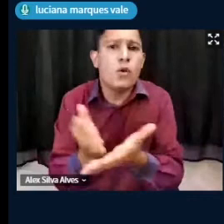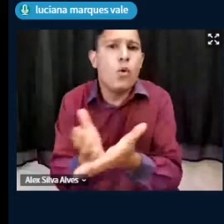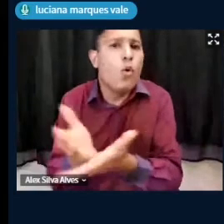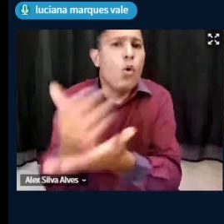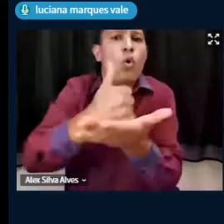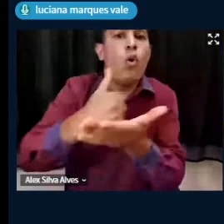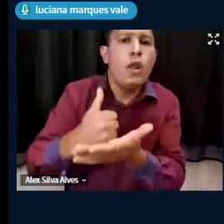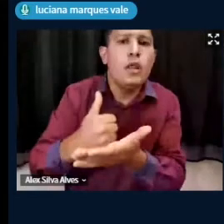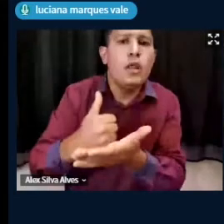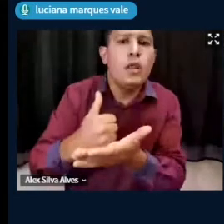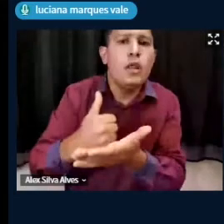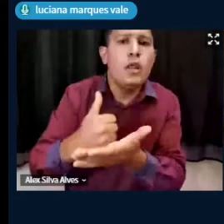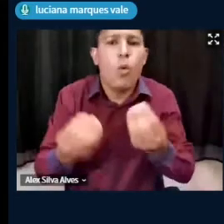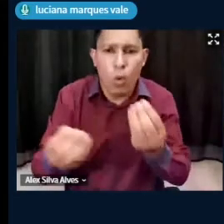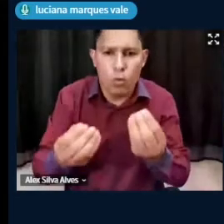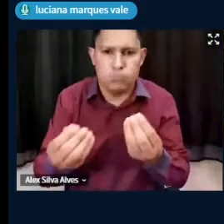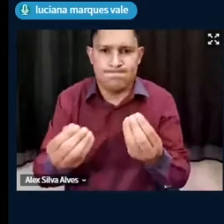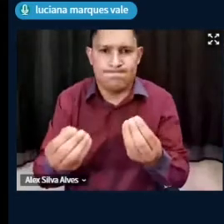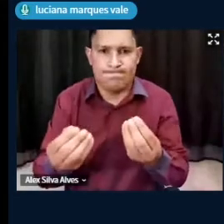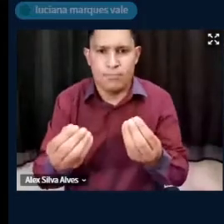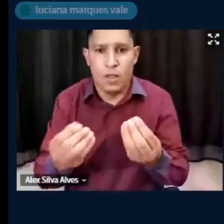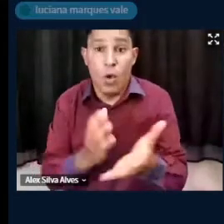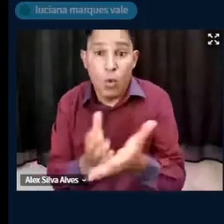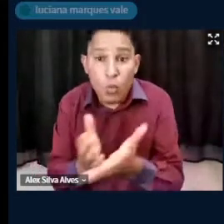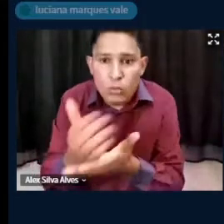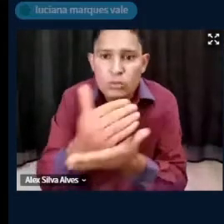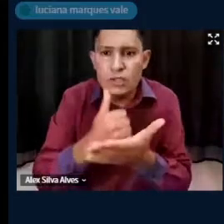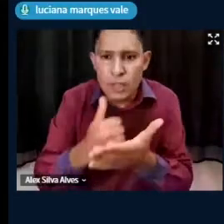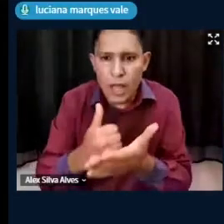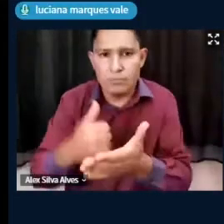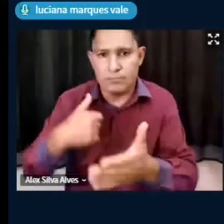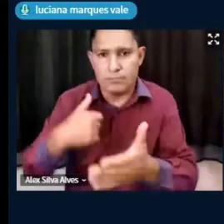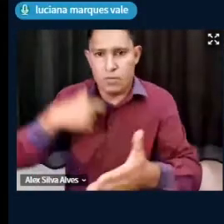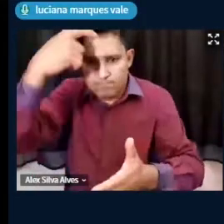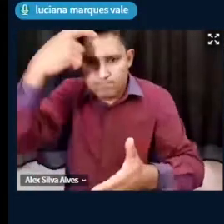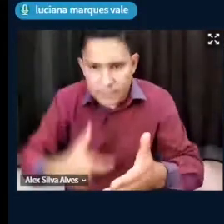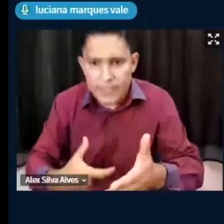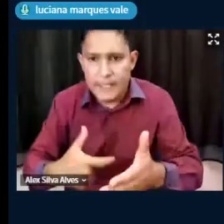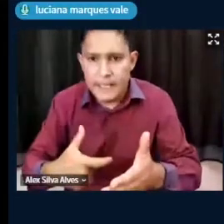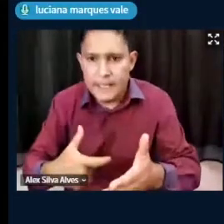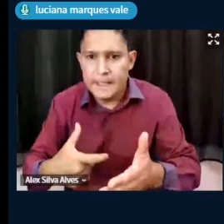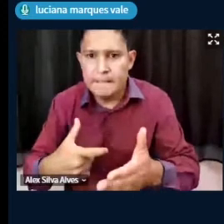Como se deu essa coleta de dados? Então,